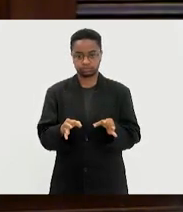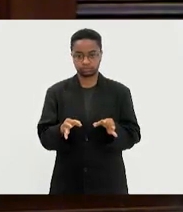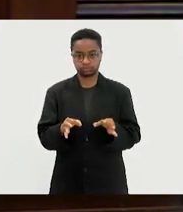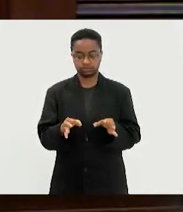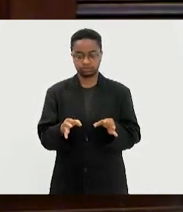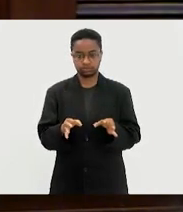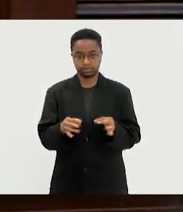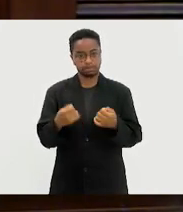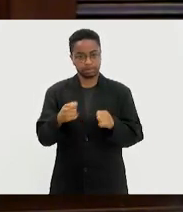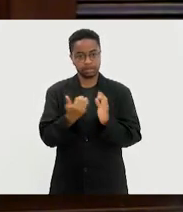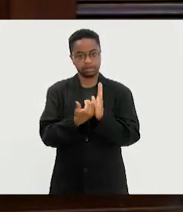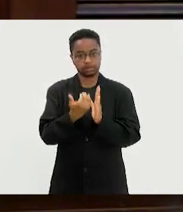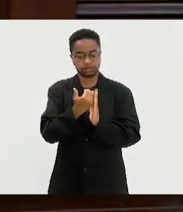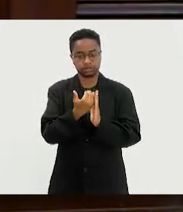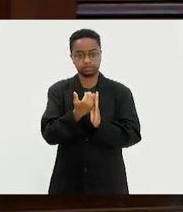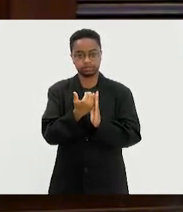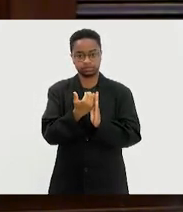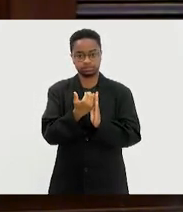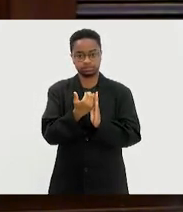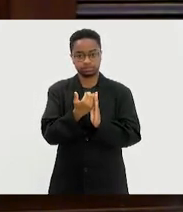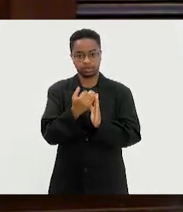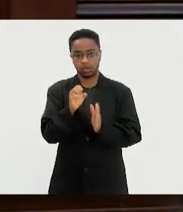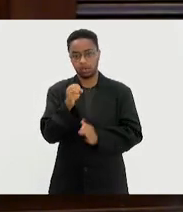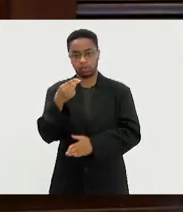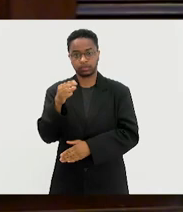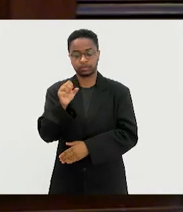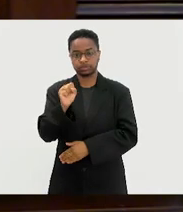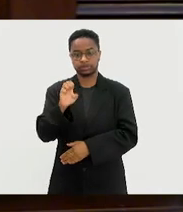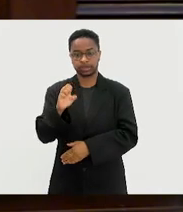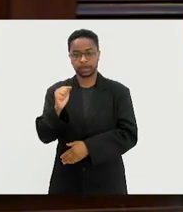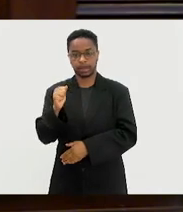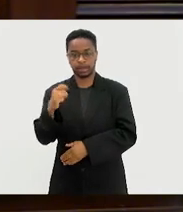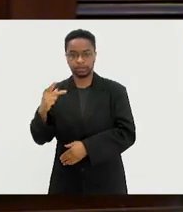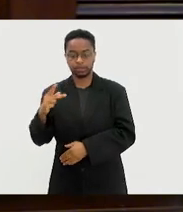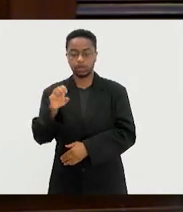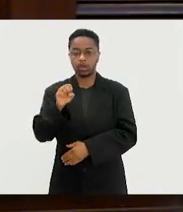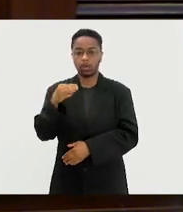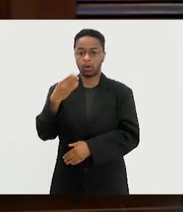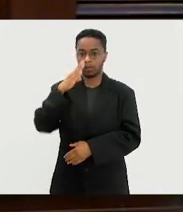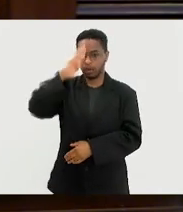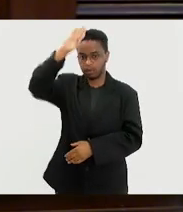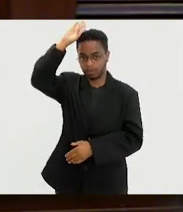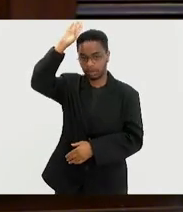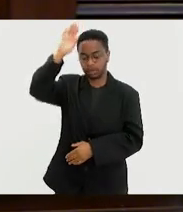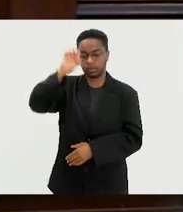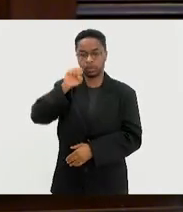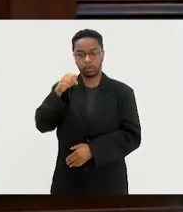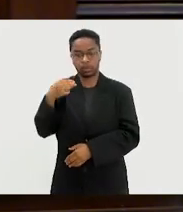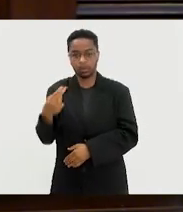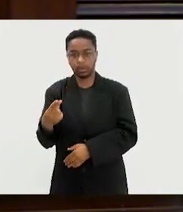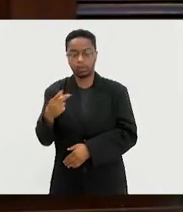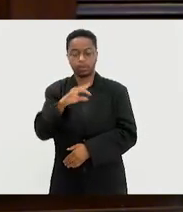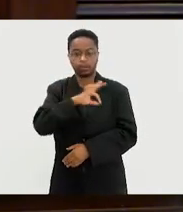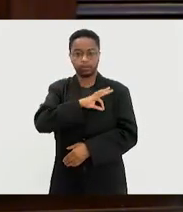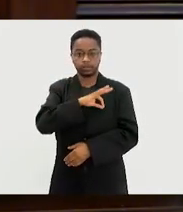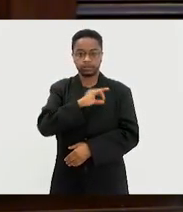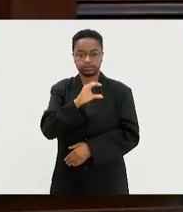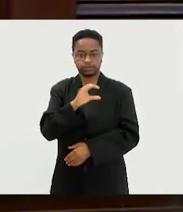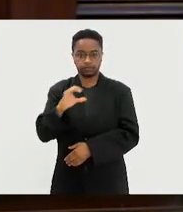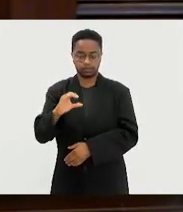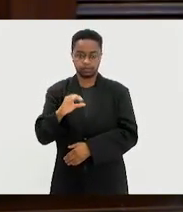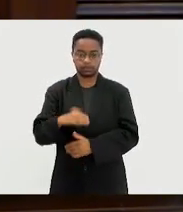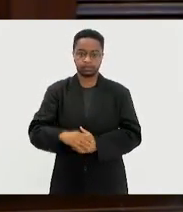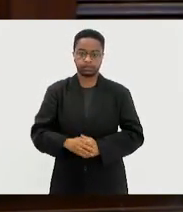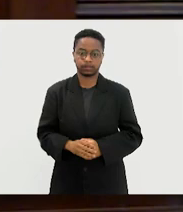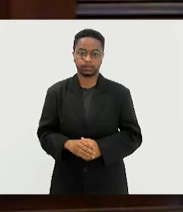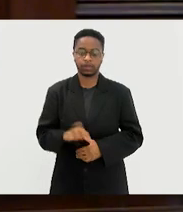imensa, quer seja da SEAP, quer seja do Corpo Bombeiro, quer seja da Polícia Civil,